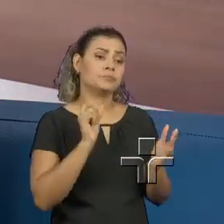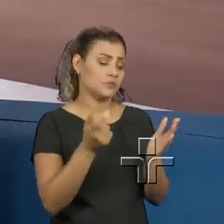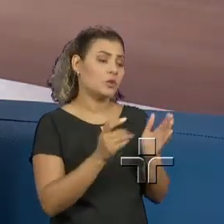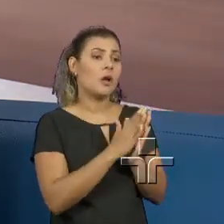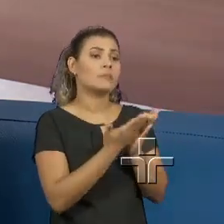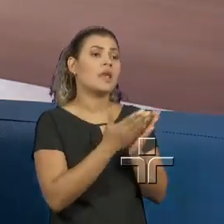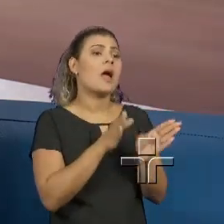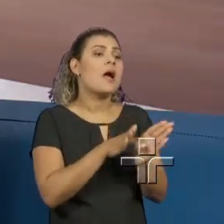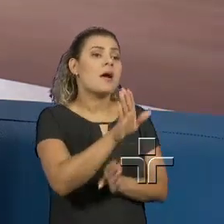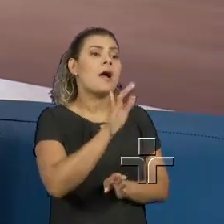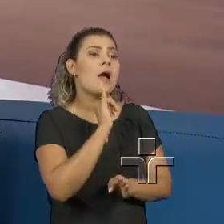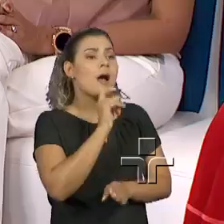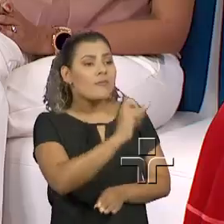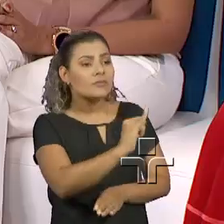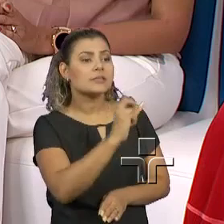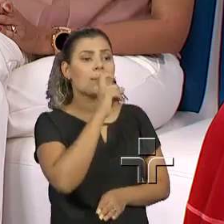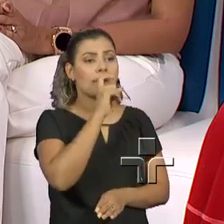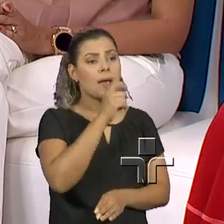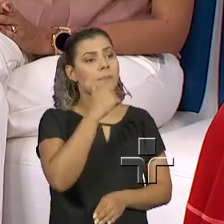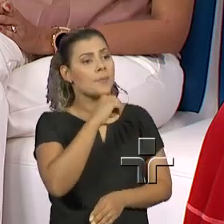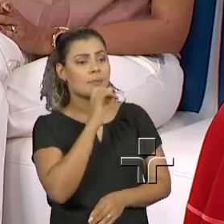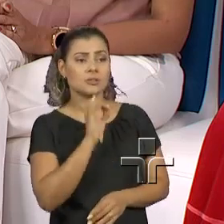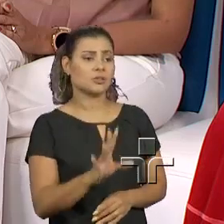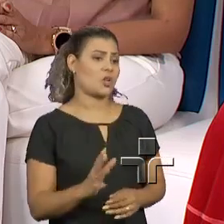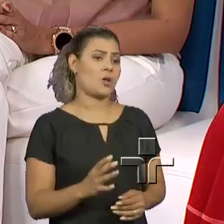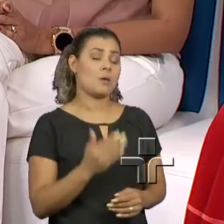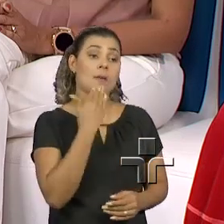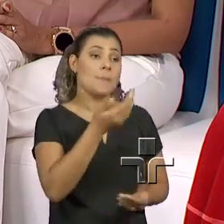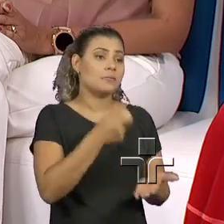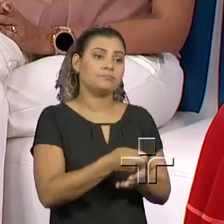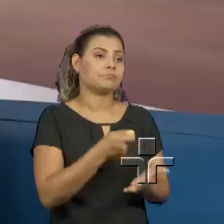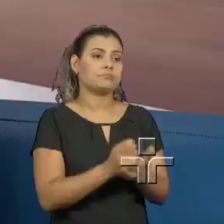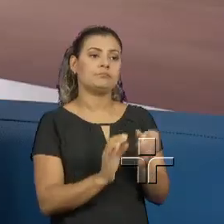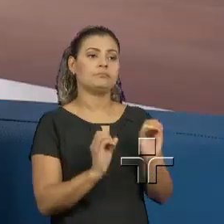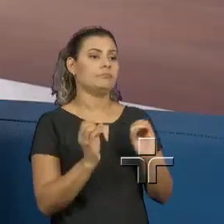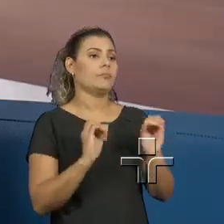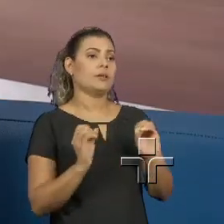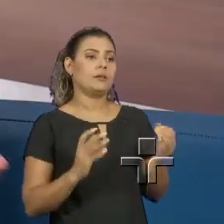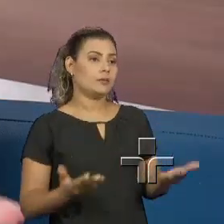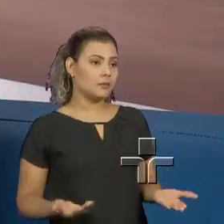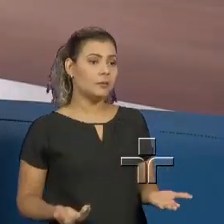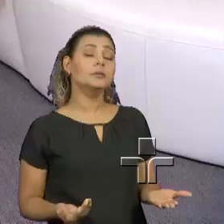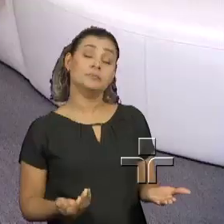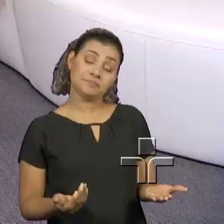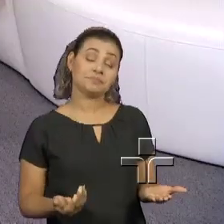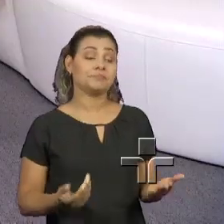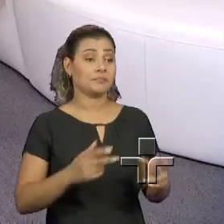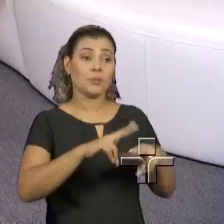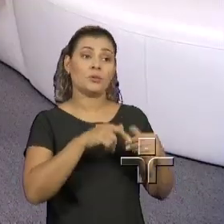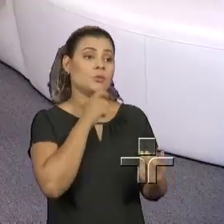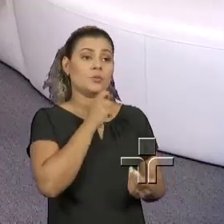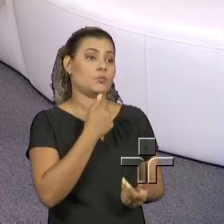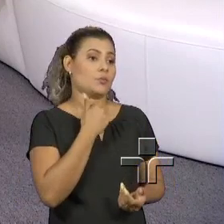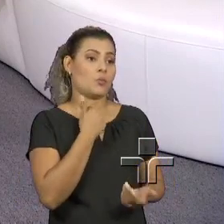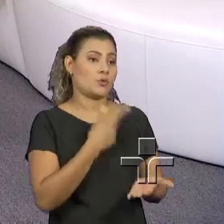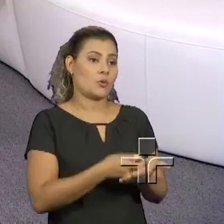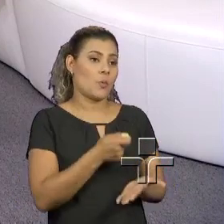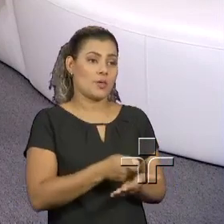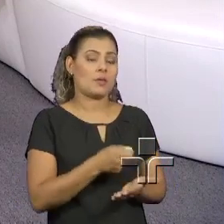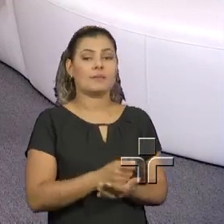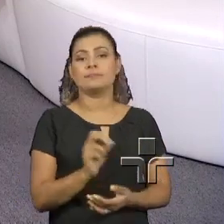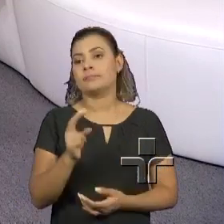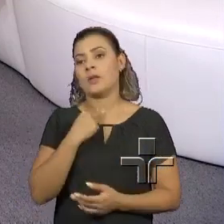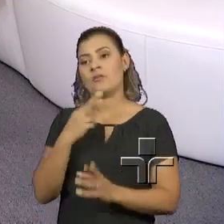notinha na agenda, fazer alguma campanha, mas ela não pede, né? Para ver, até porque agora eu entendi, ela não pode obrigar. Não. Ela não